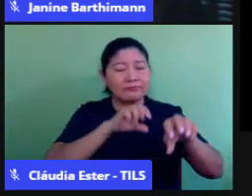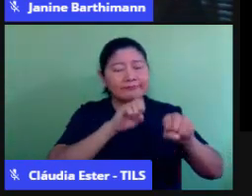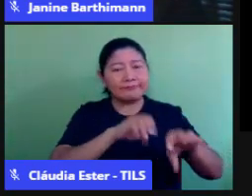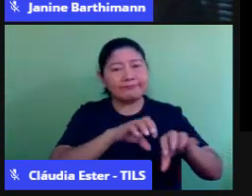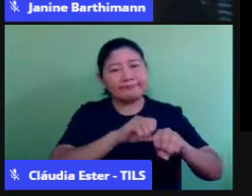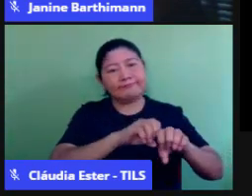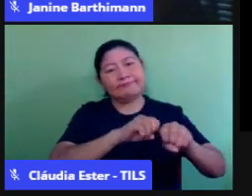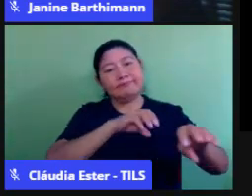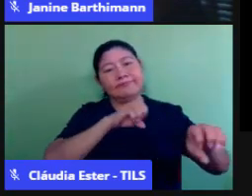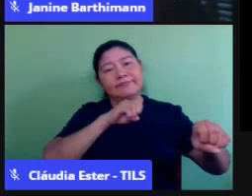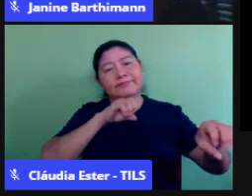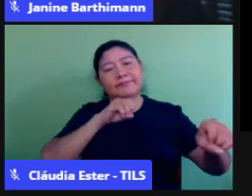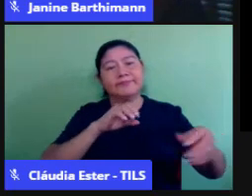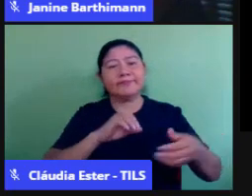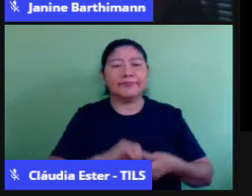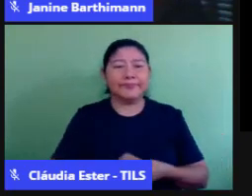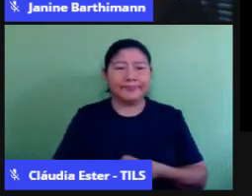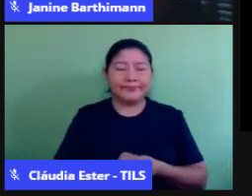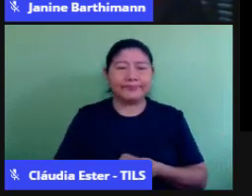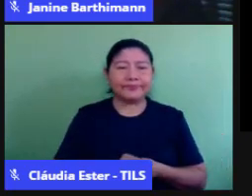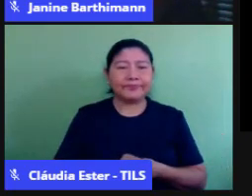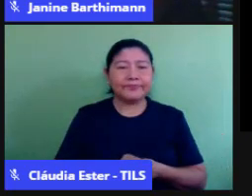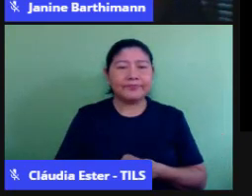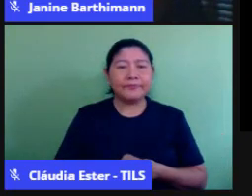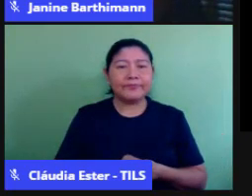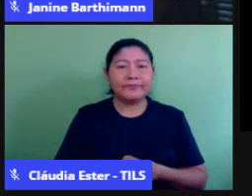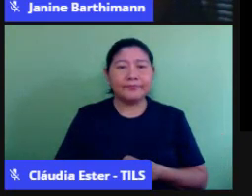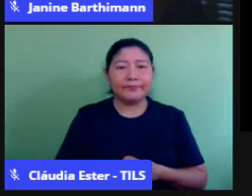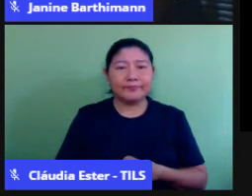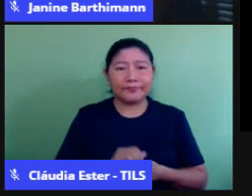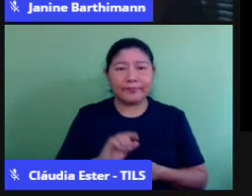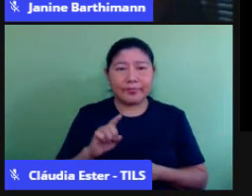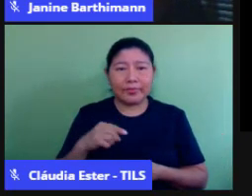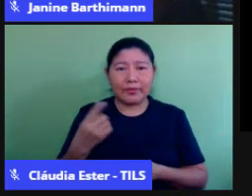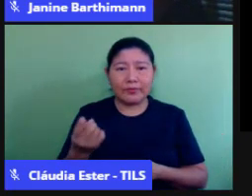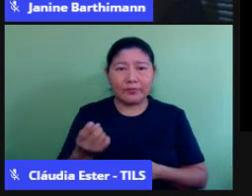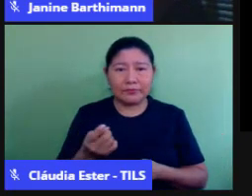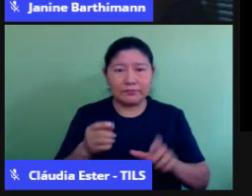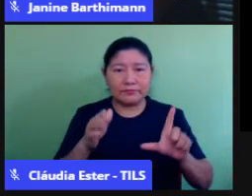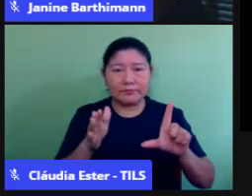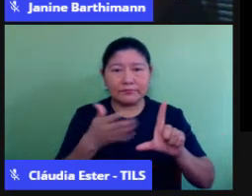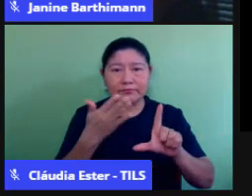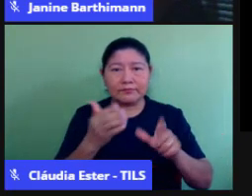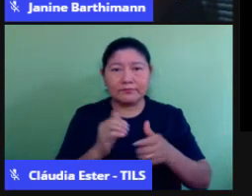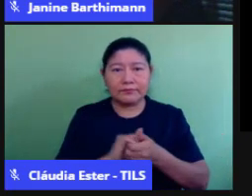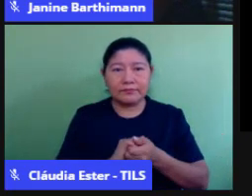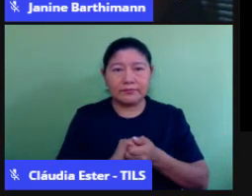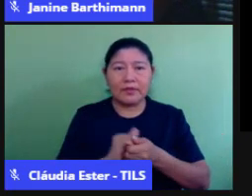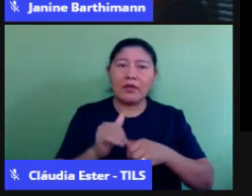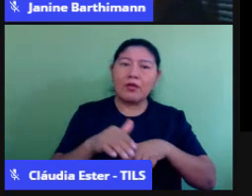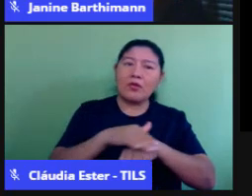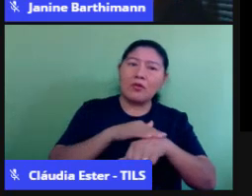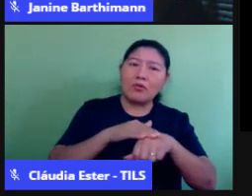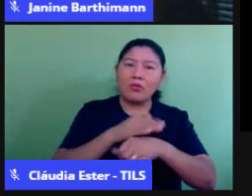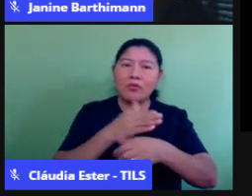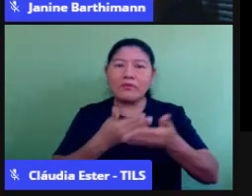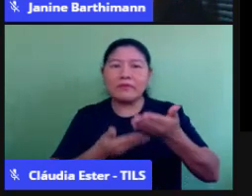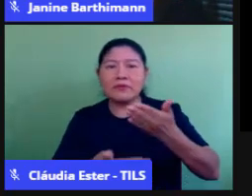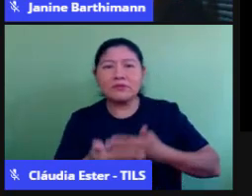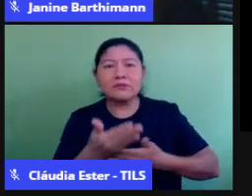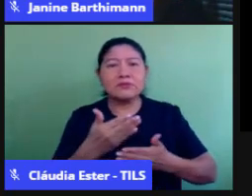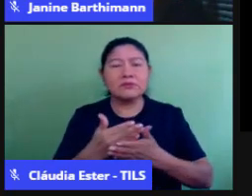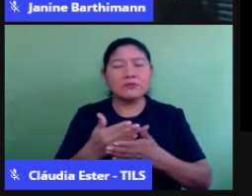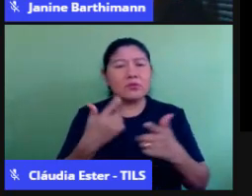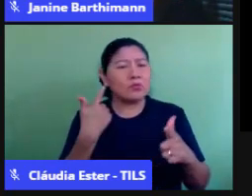Pode passar, professor? dialogando com as crises e o coronavírus,